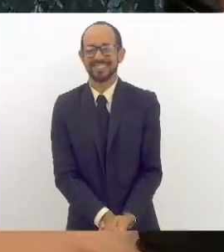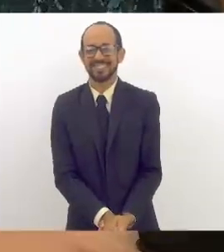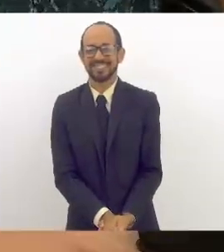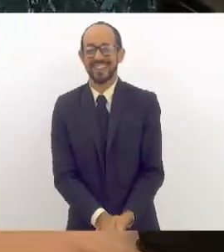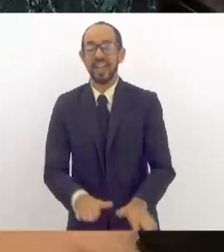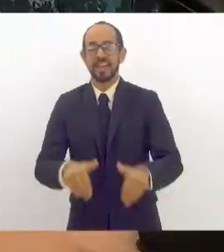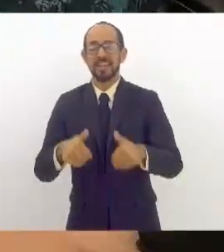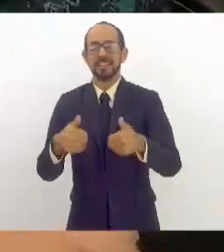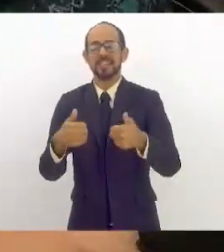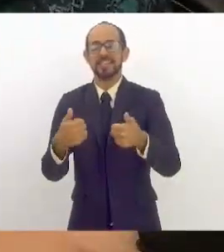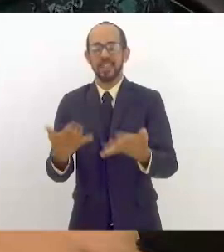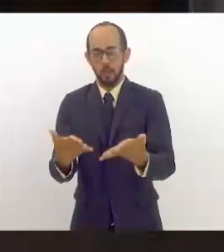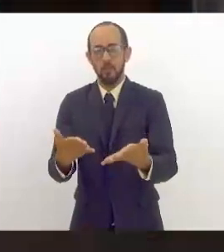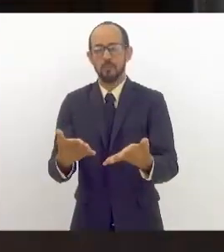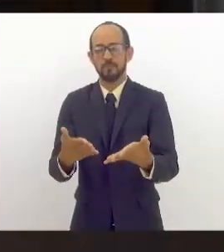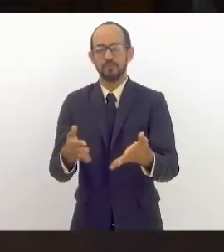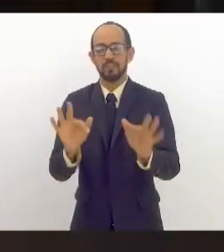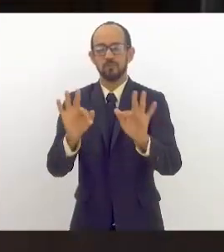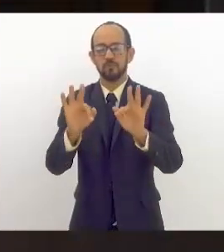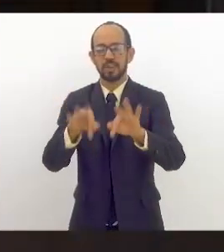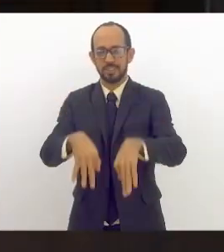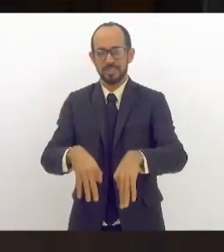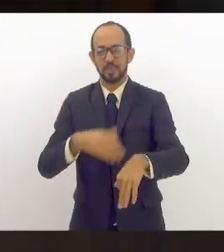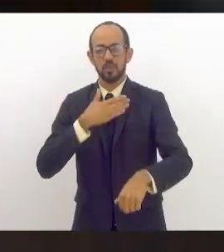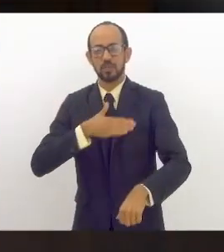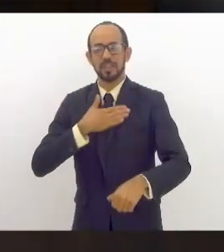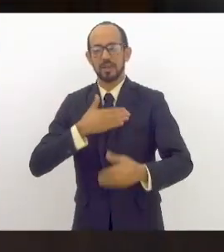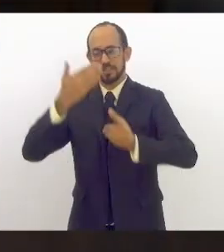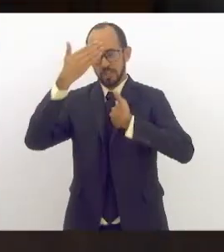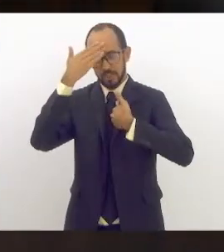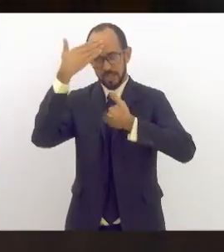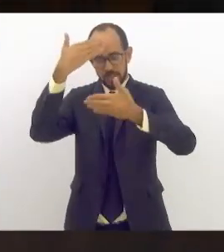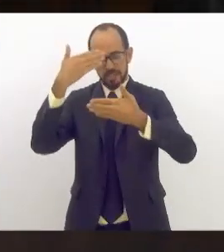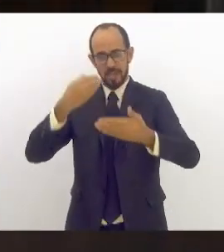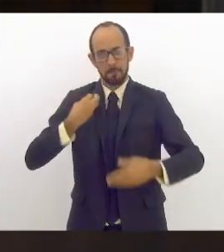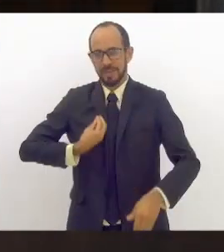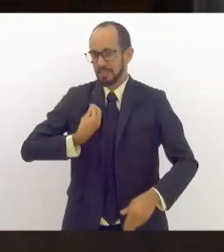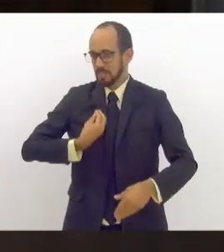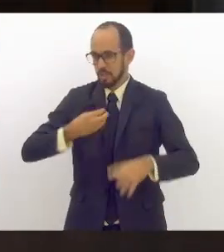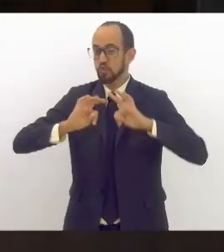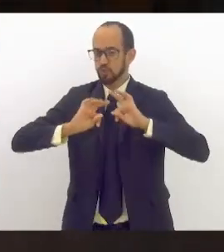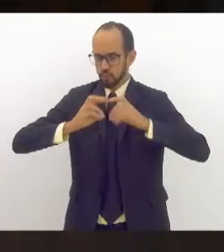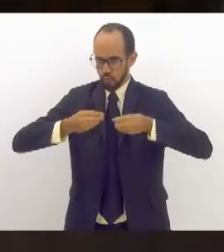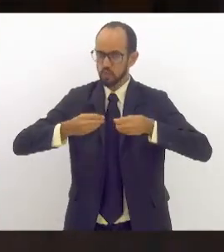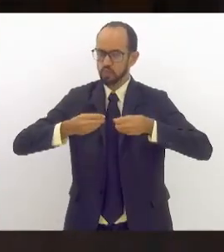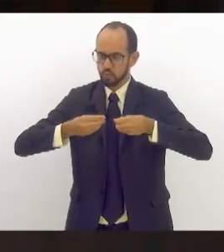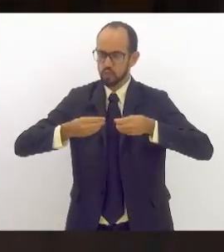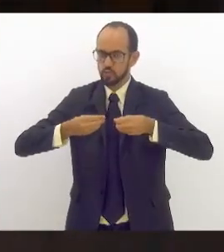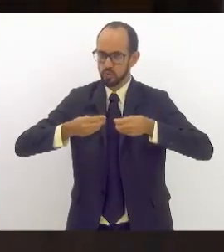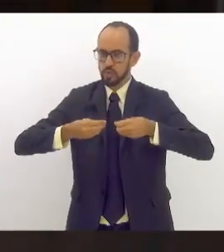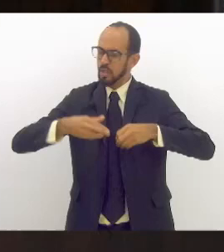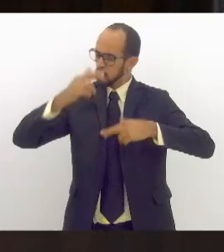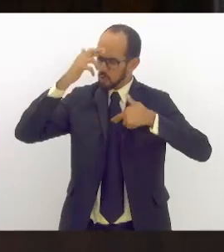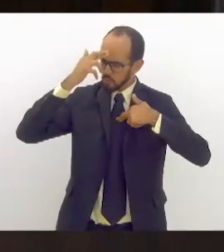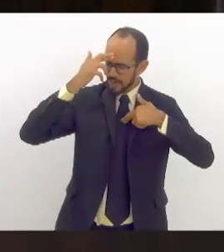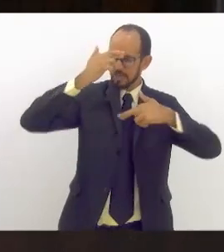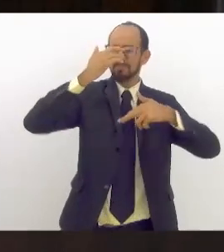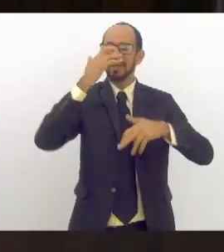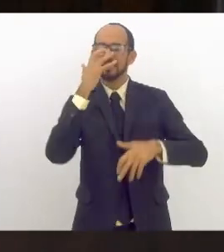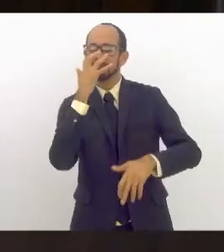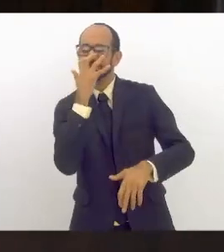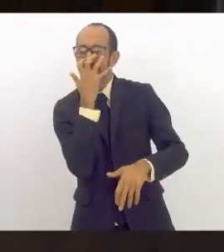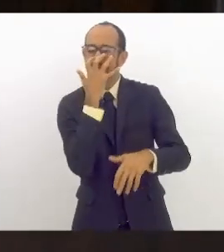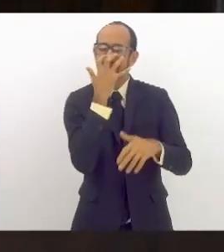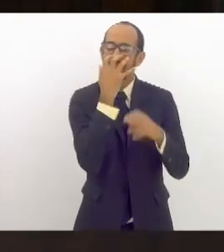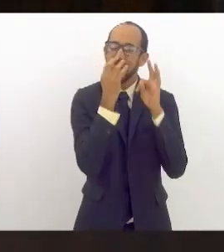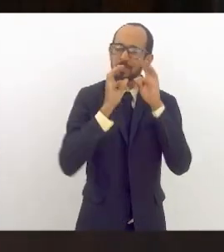bom pessoal finalizando gostaria de agradecer a presença de todos e reiterar o nosso respeito e admiração aos